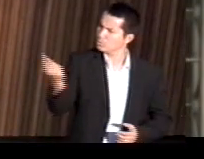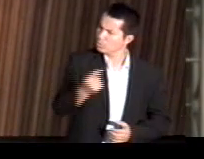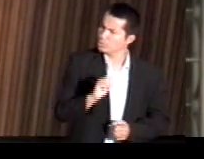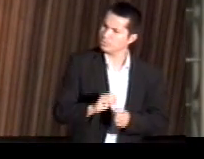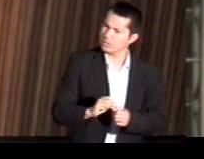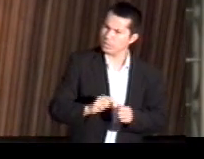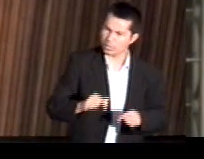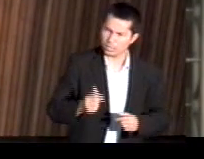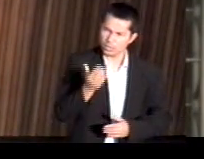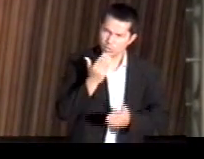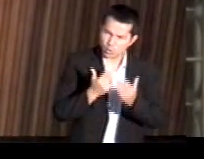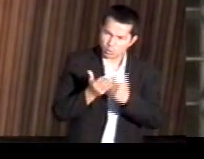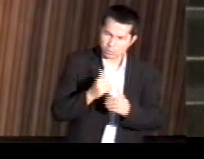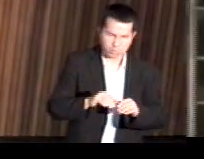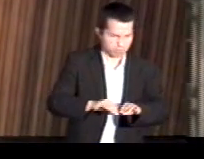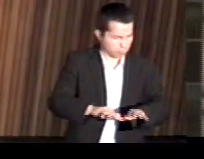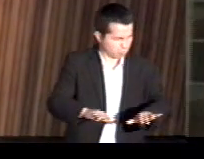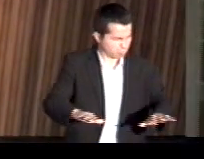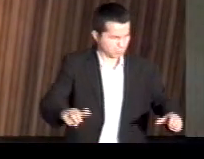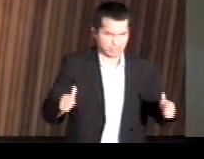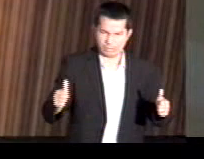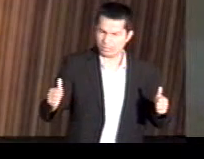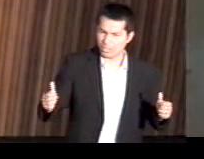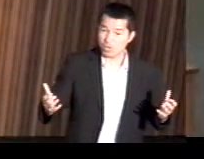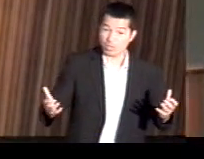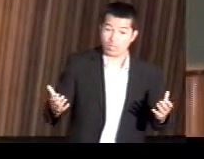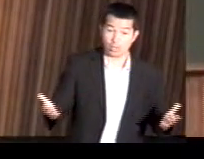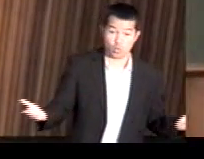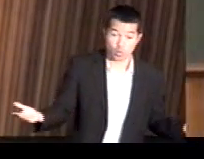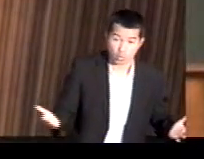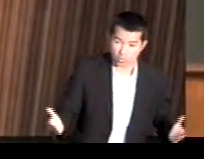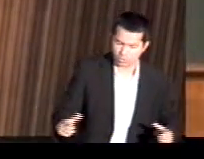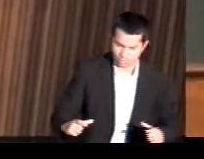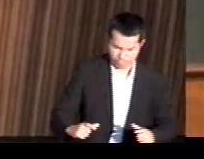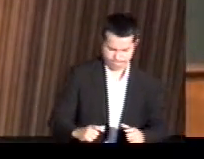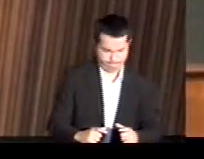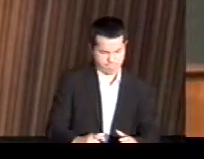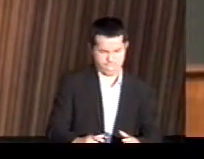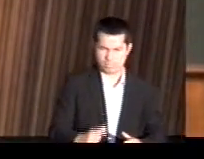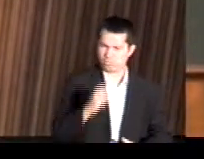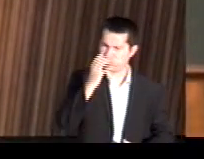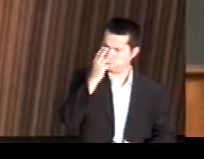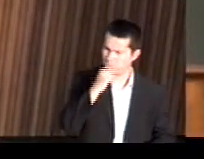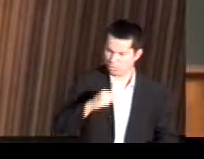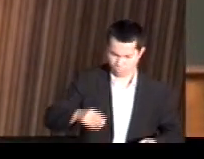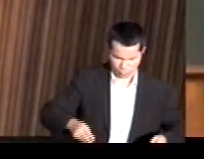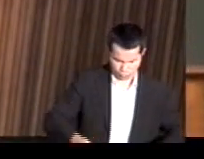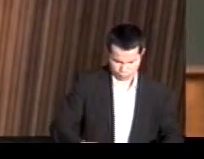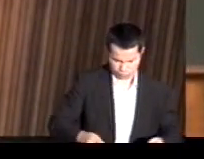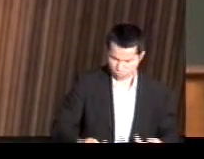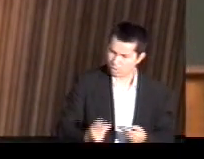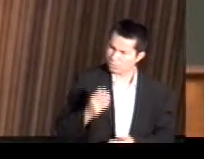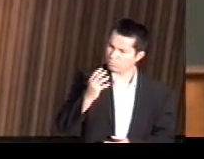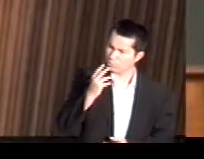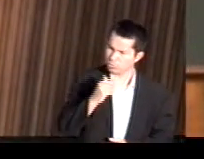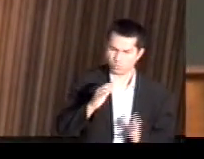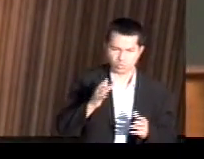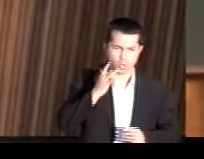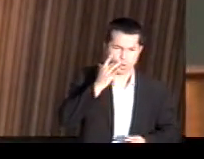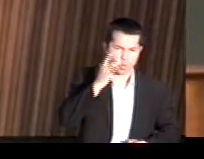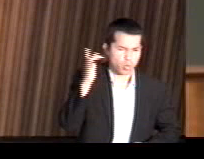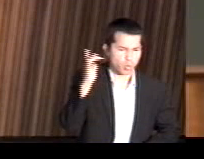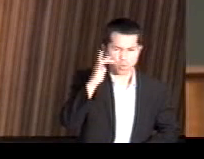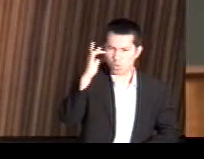o melhor aparelho de jantar que possa existir. E ele então manda trazer dos tesouros